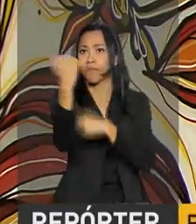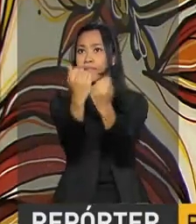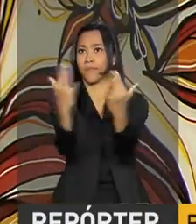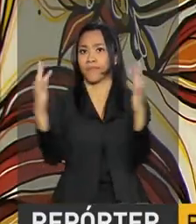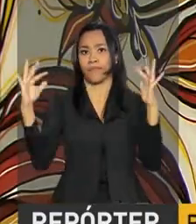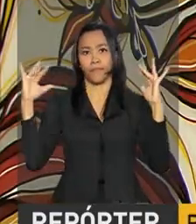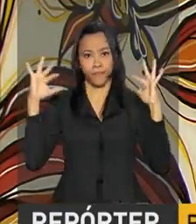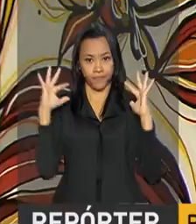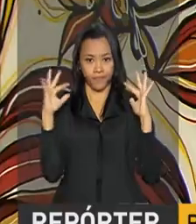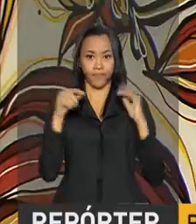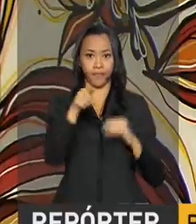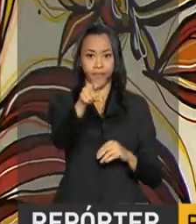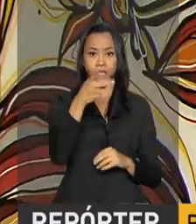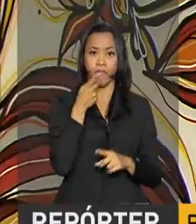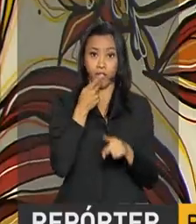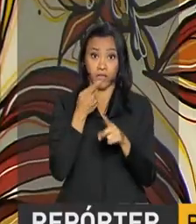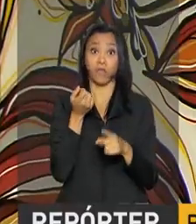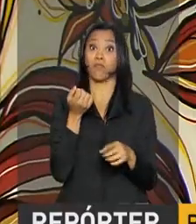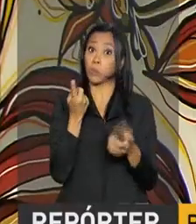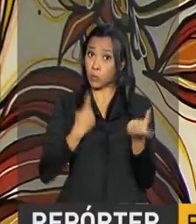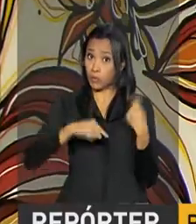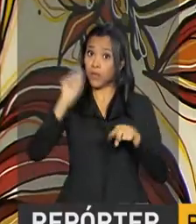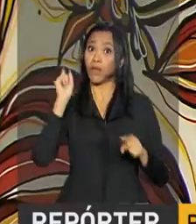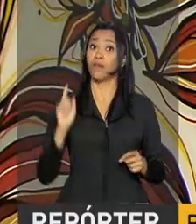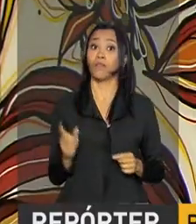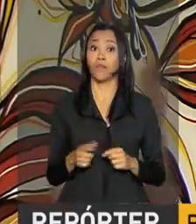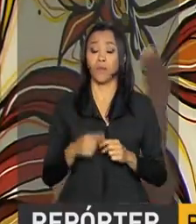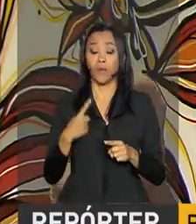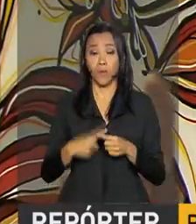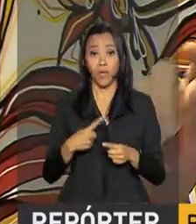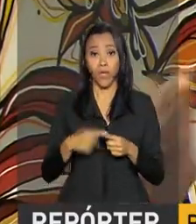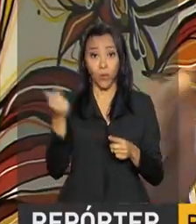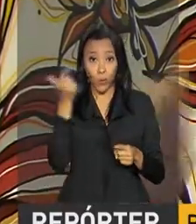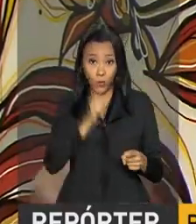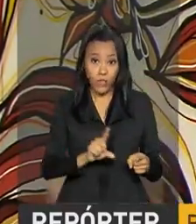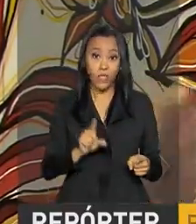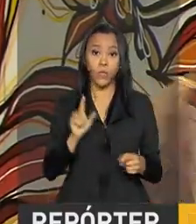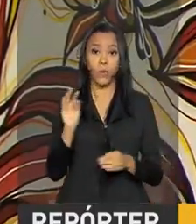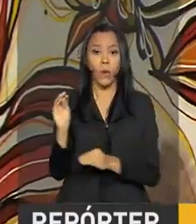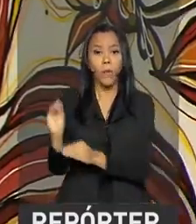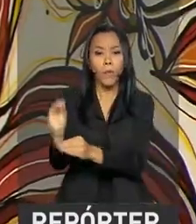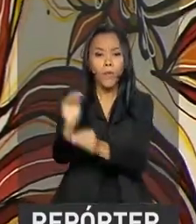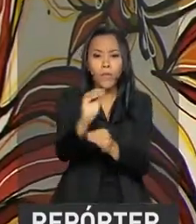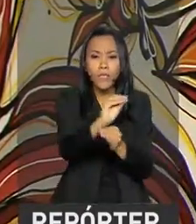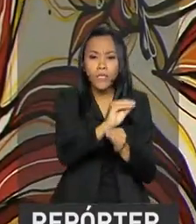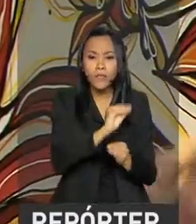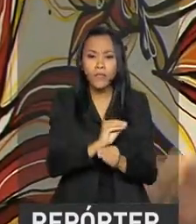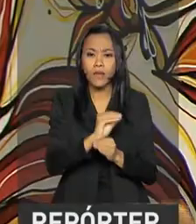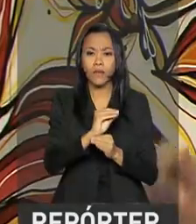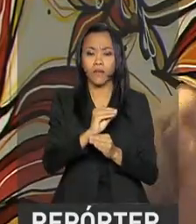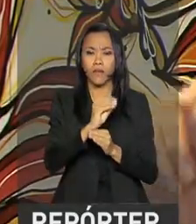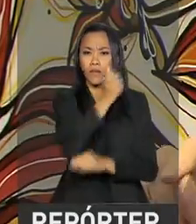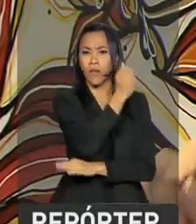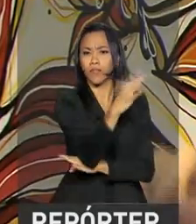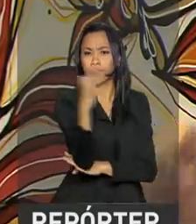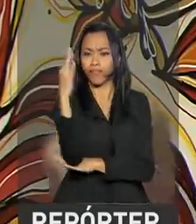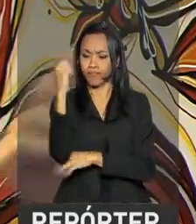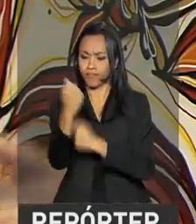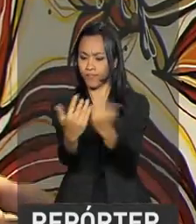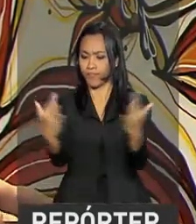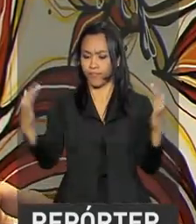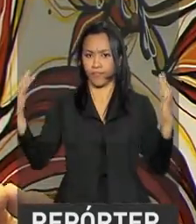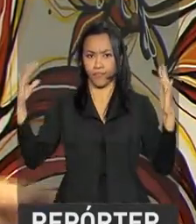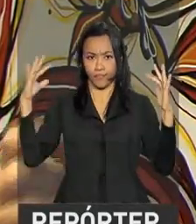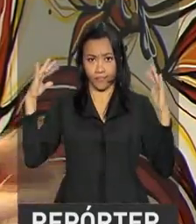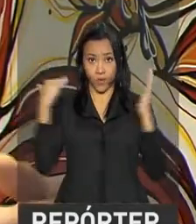enorme sucesso é porque ela conciliou a proteção do meio ambiente com aumento da